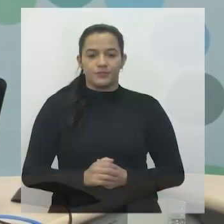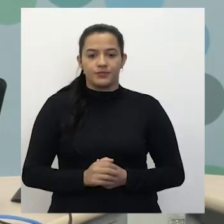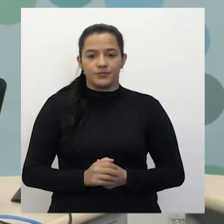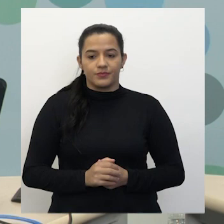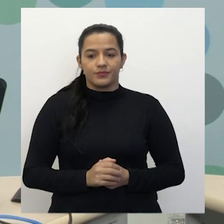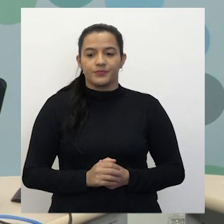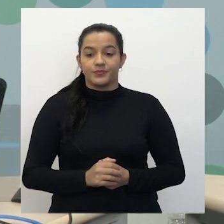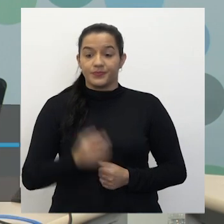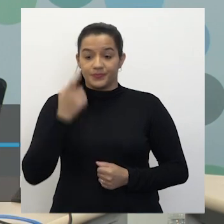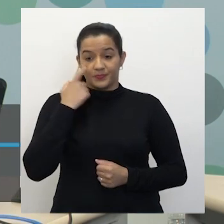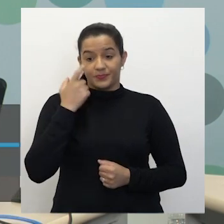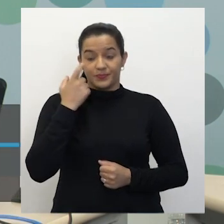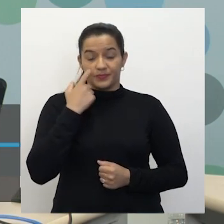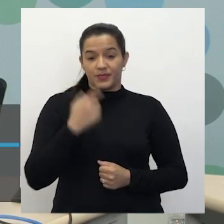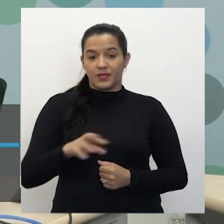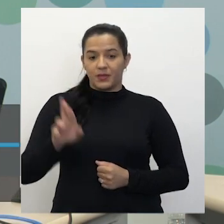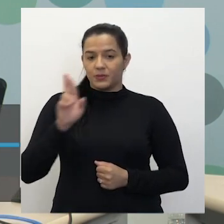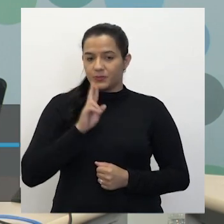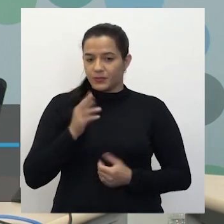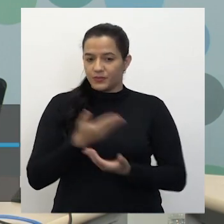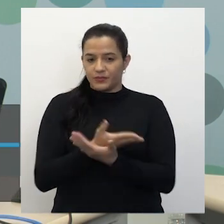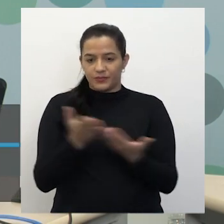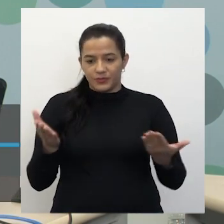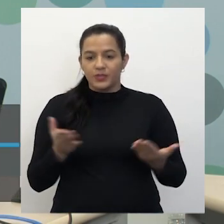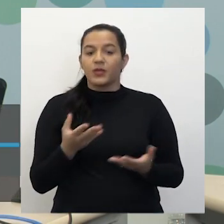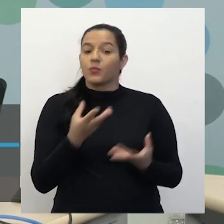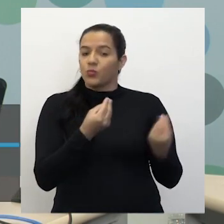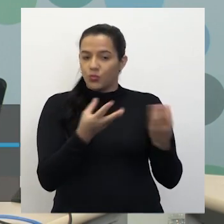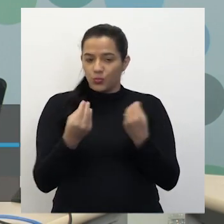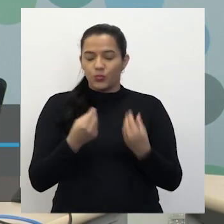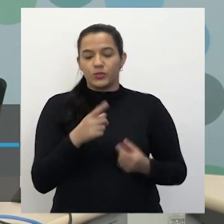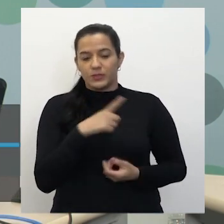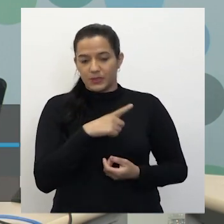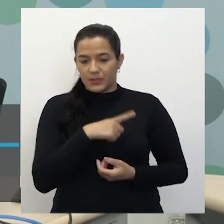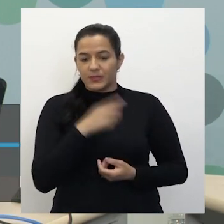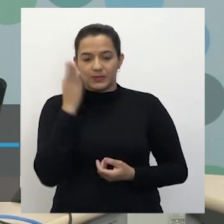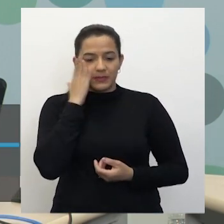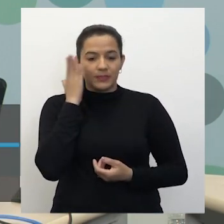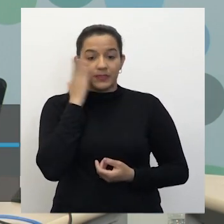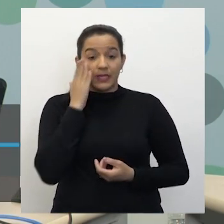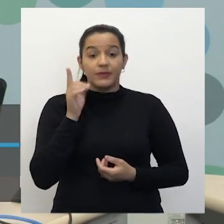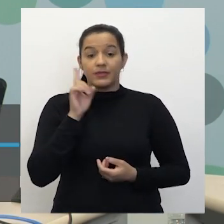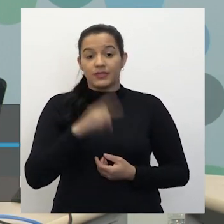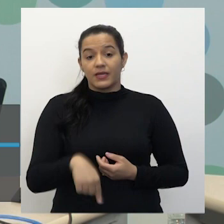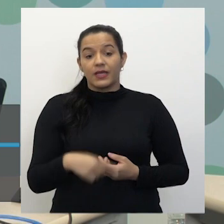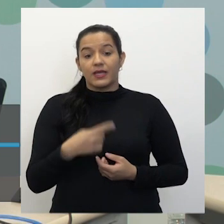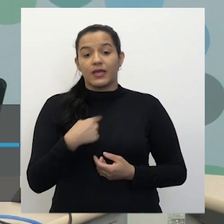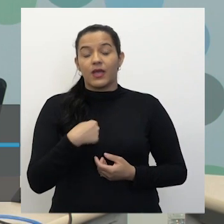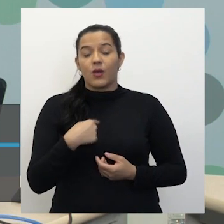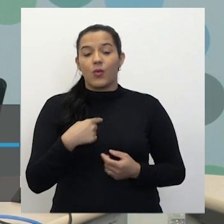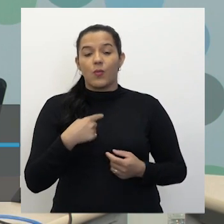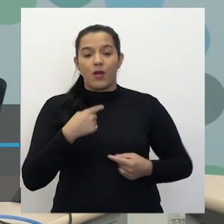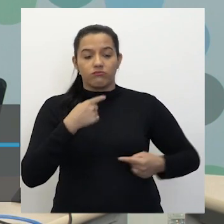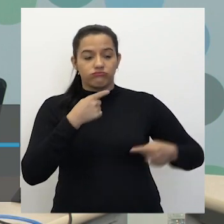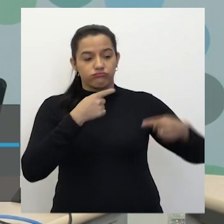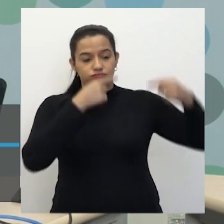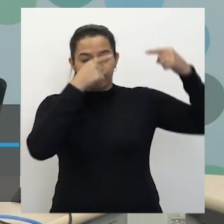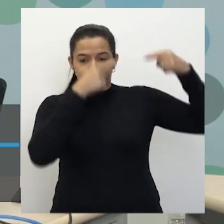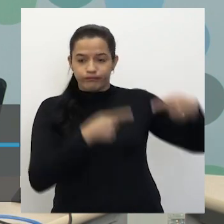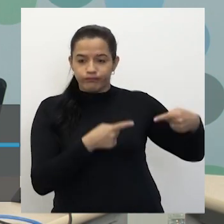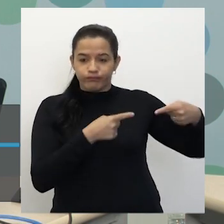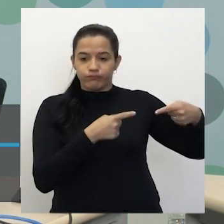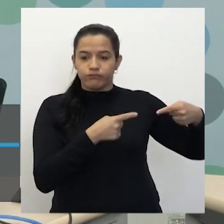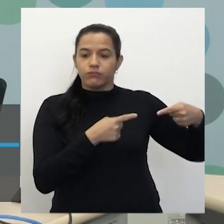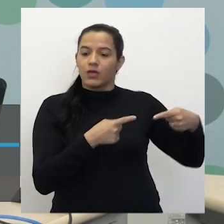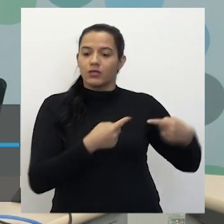Vamos lá, a resposta de vocês. Tem muita gente que sabe, sim. O Gabriel falou que é uma batalha de poesias. Então, a